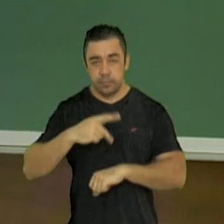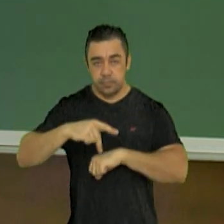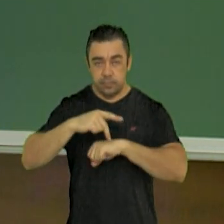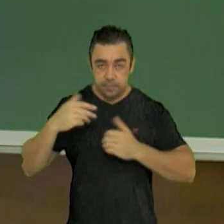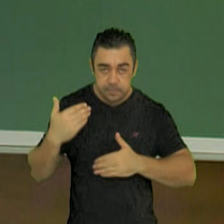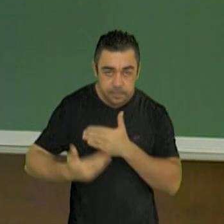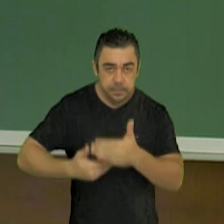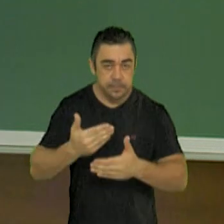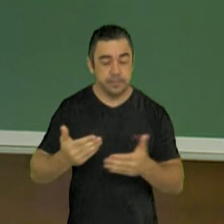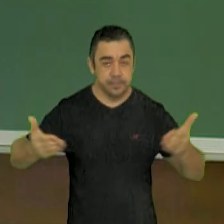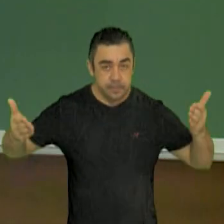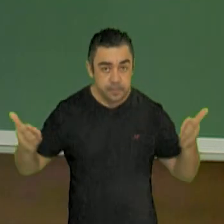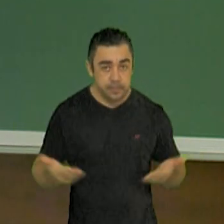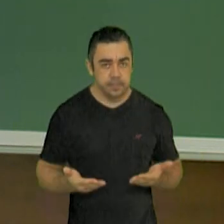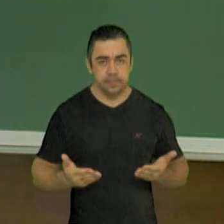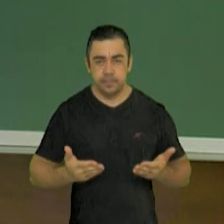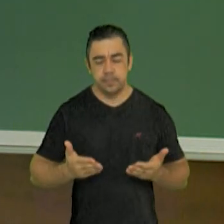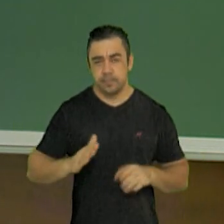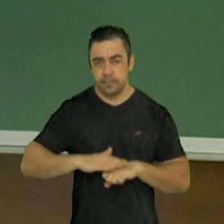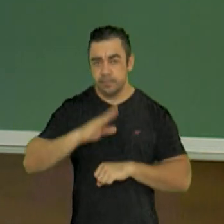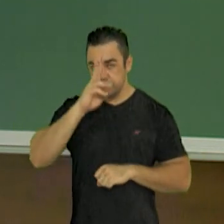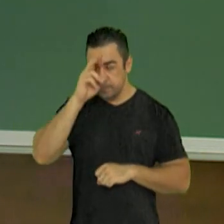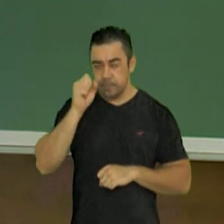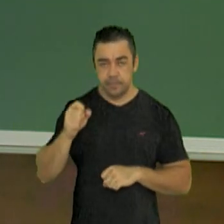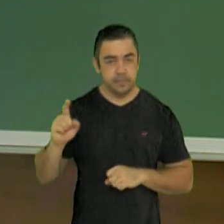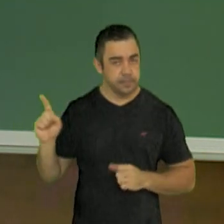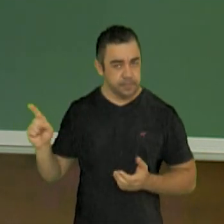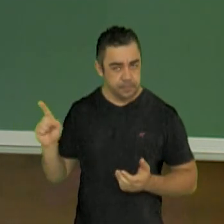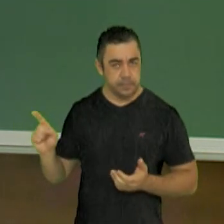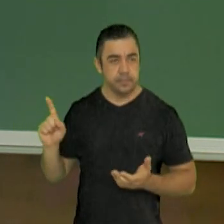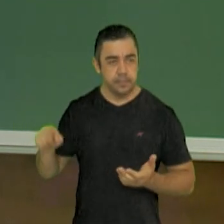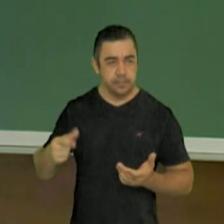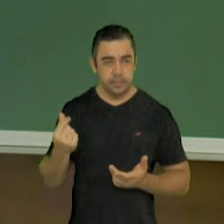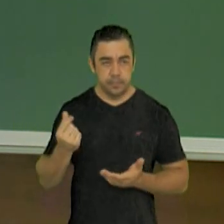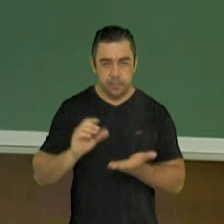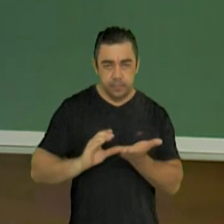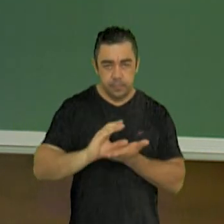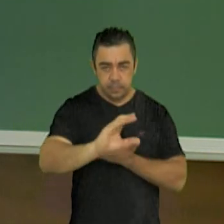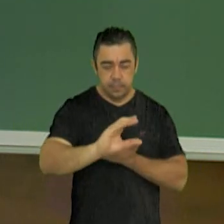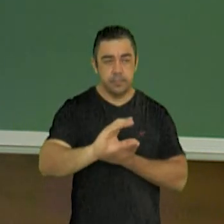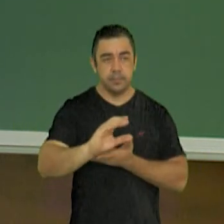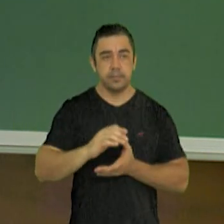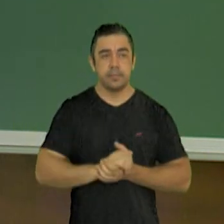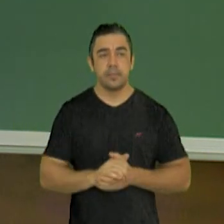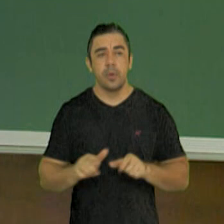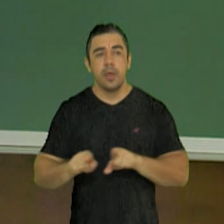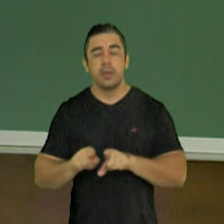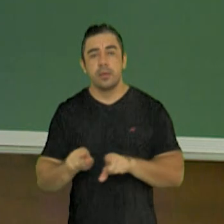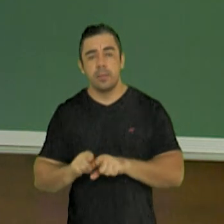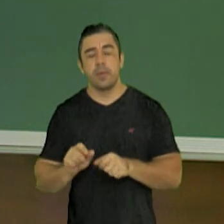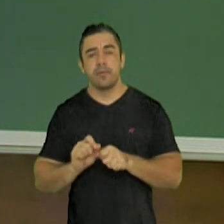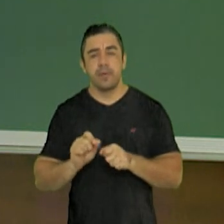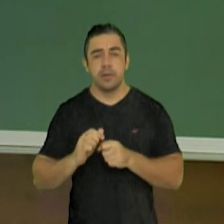hoje é uma tendência, um investimento em tecnologia e além de lapidação de diamantes,